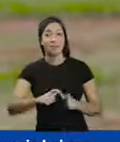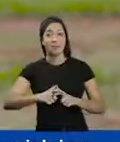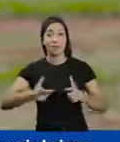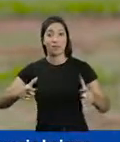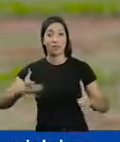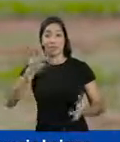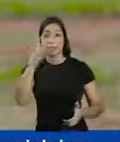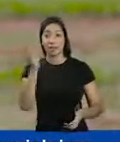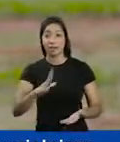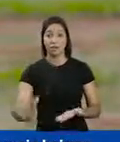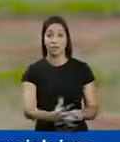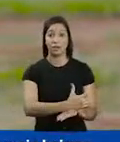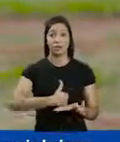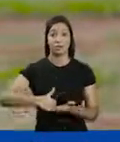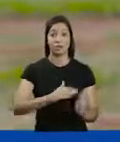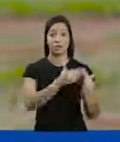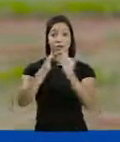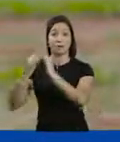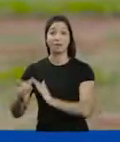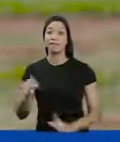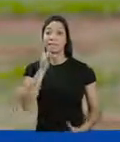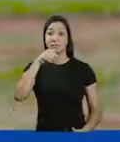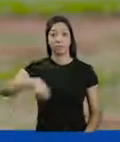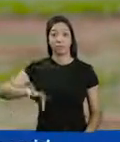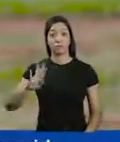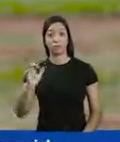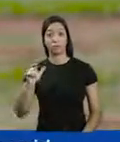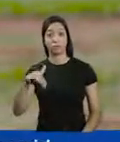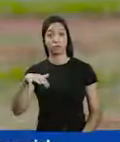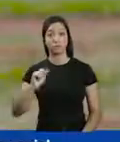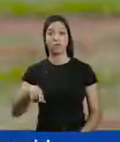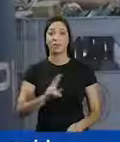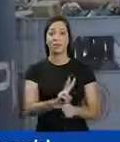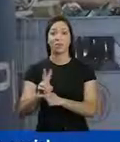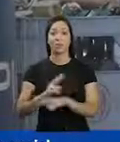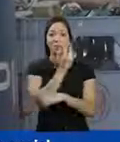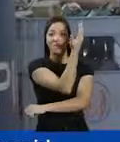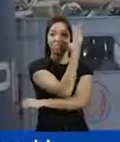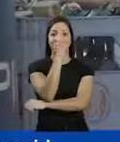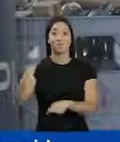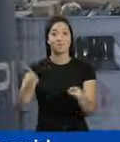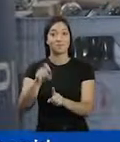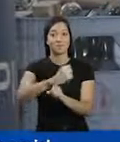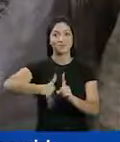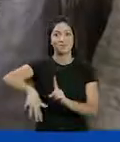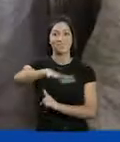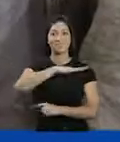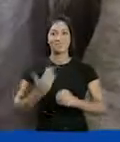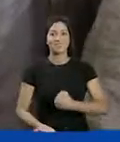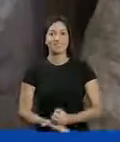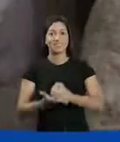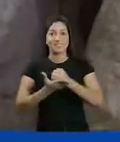ampliou serviço de coleta seletiva para mais bairros como aqui no Tubalina isso é cuidar do meio ambiente e também uma ação social